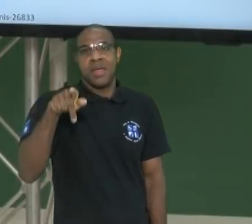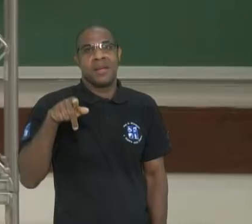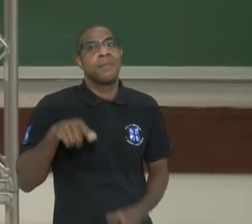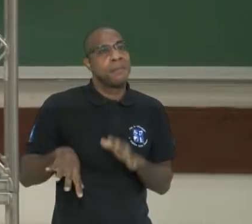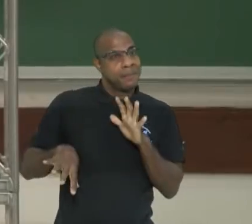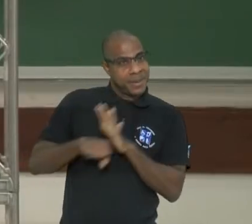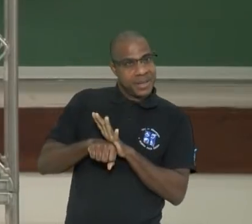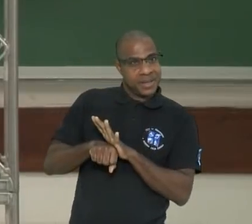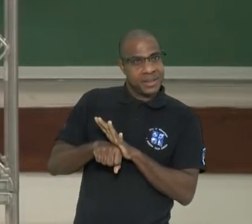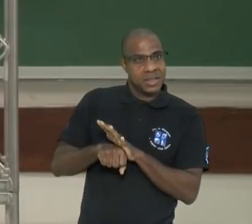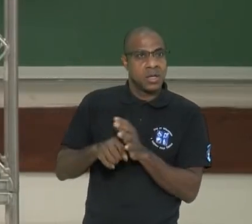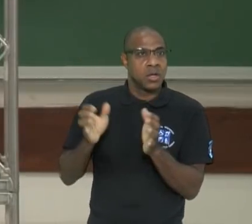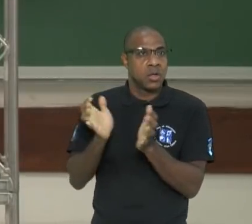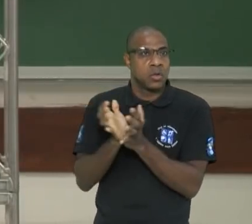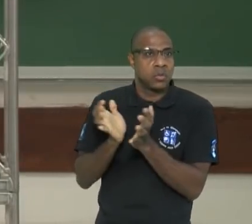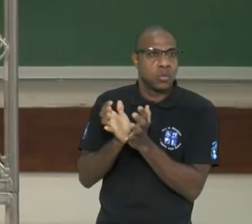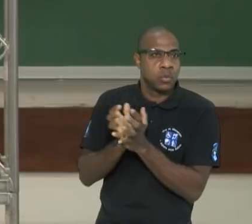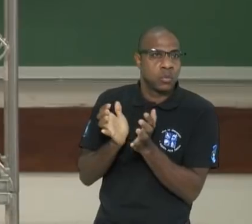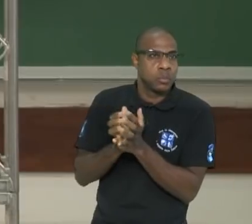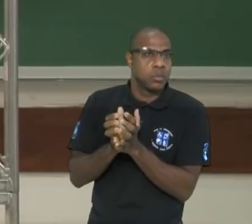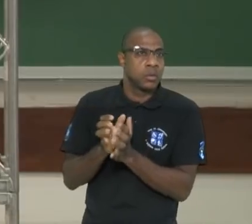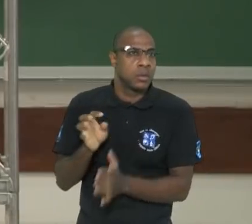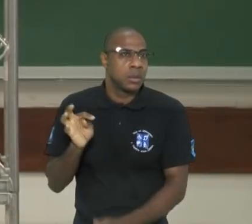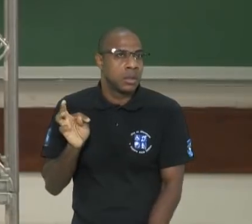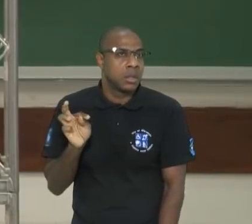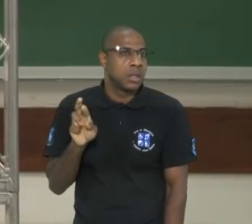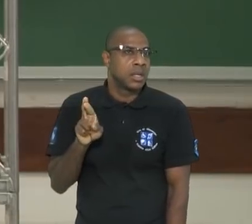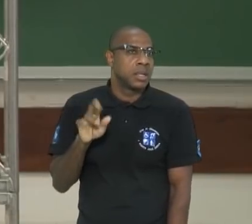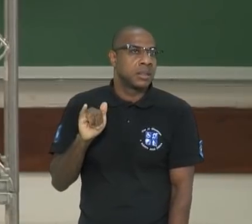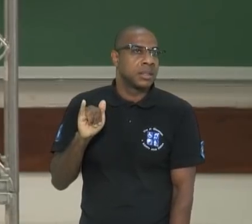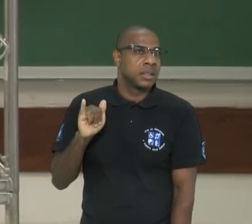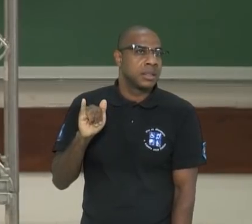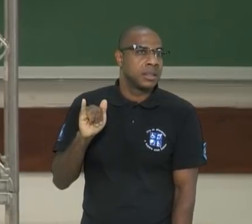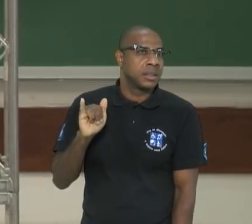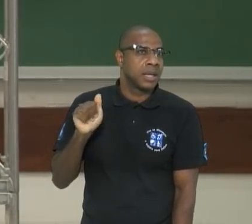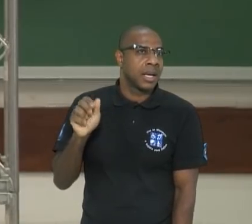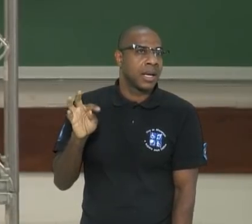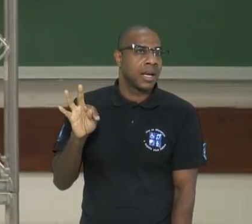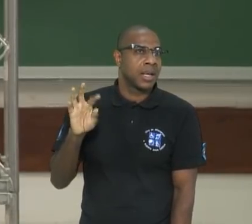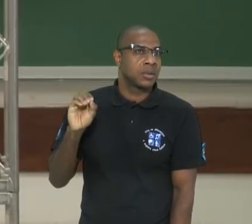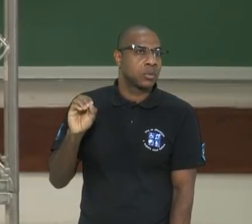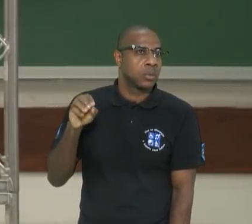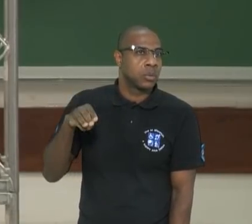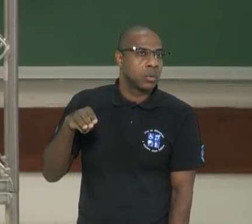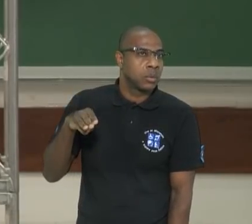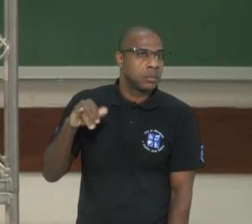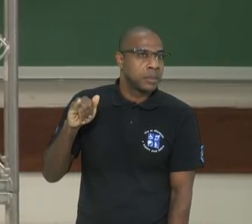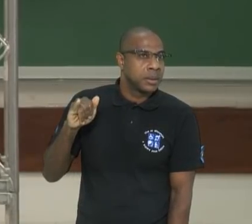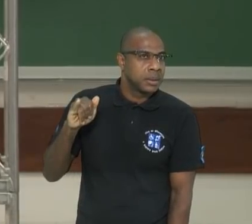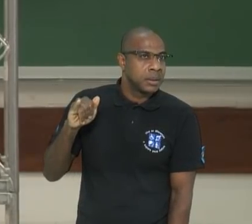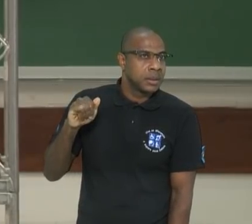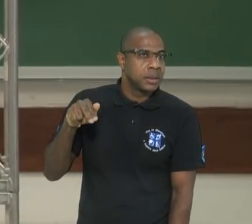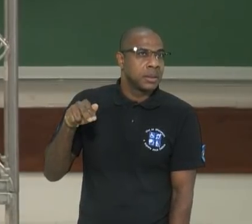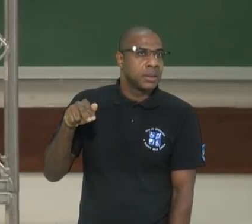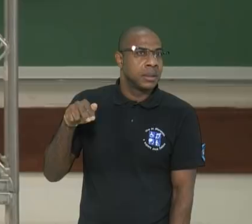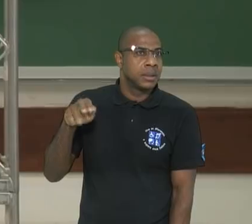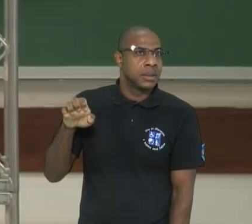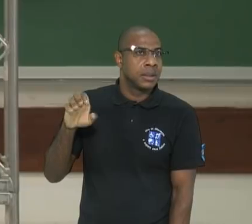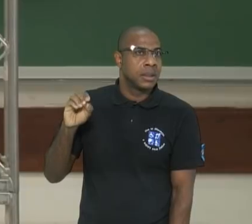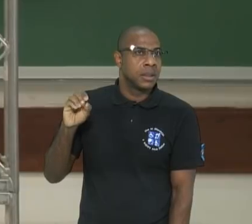triatomíneos, chamados popularmente de barbeiro. É tipo um coleópterozinho, é